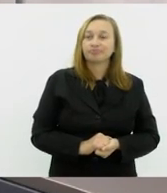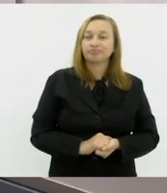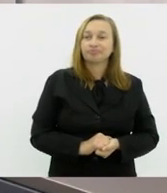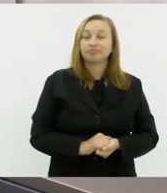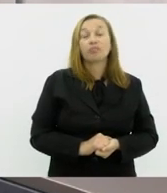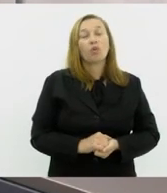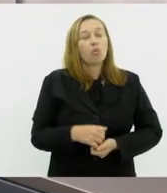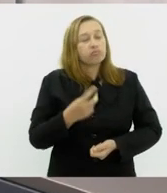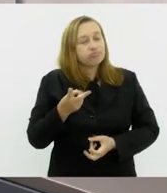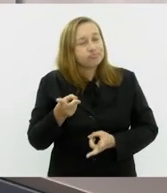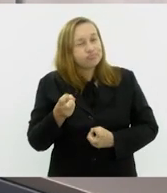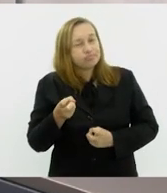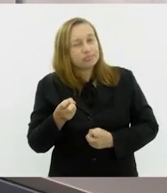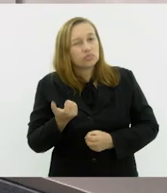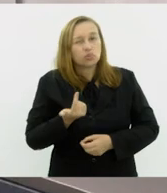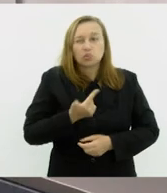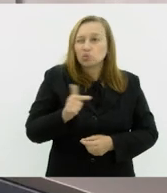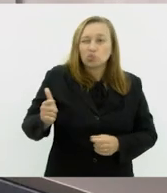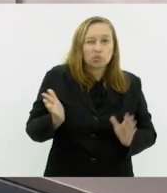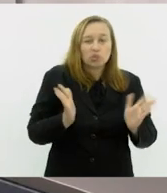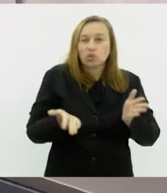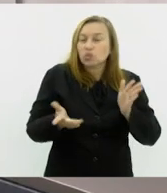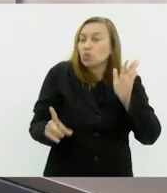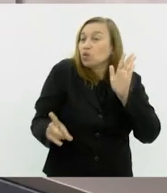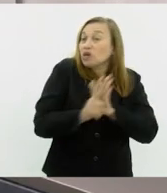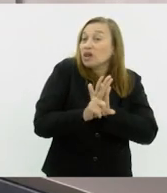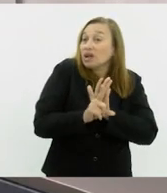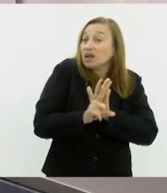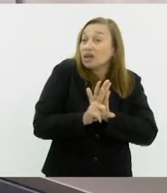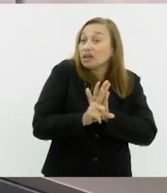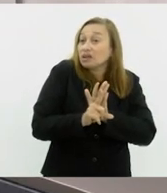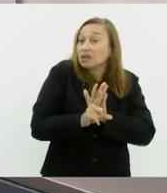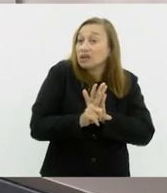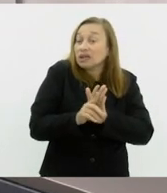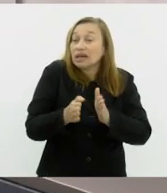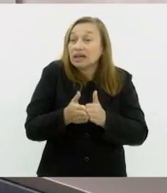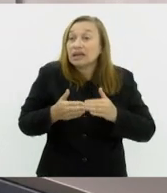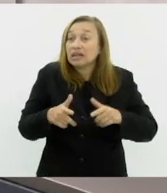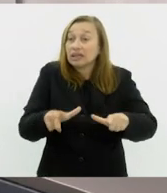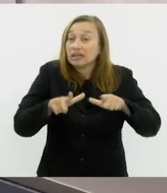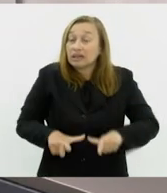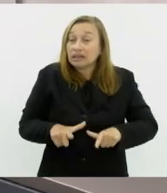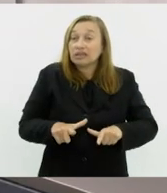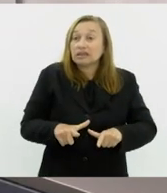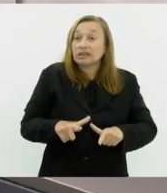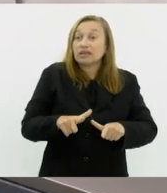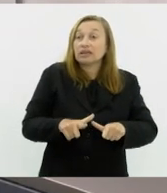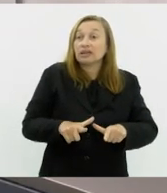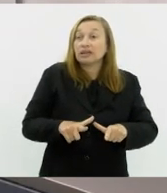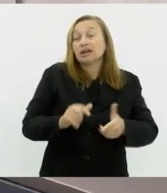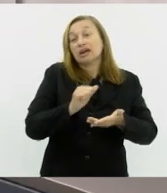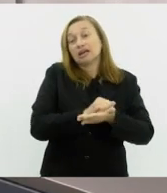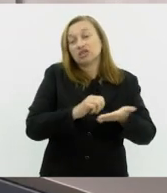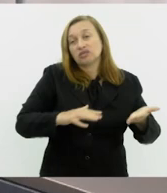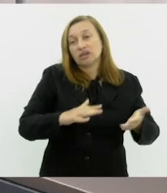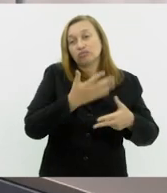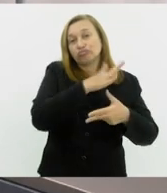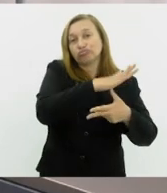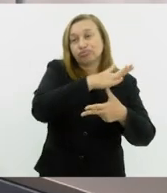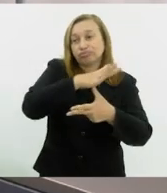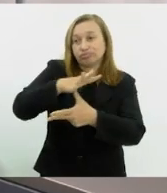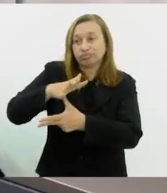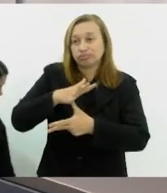eu verifiquei que não há hoje uma legislação que diz respeito ao licenciamento da atividade dos helicópteros,